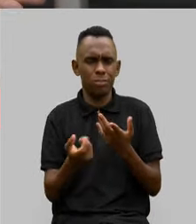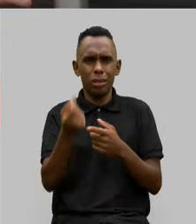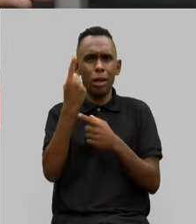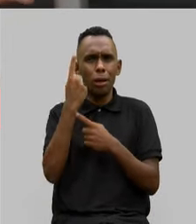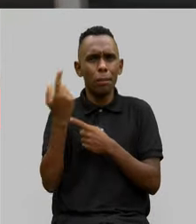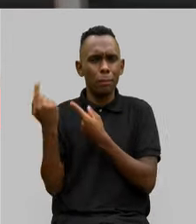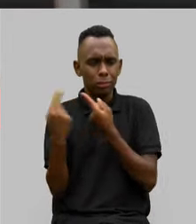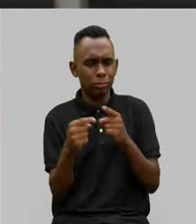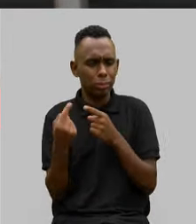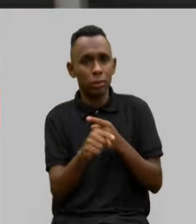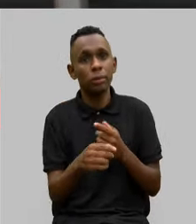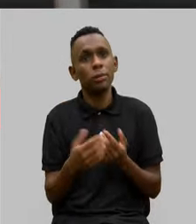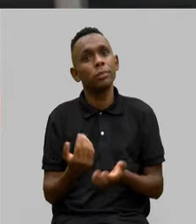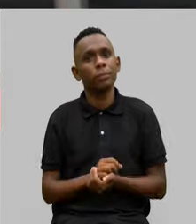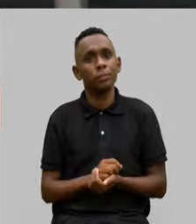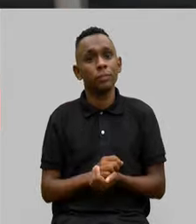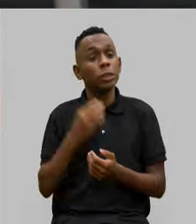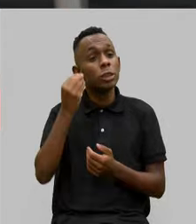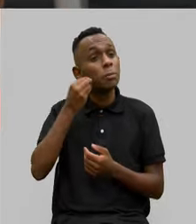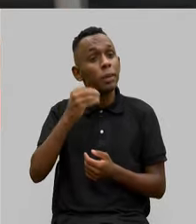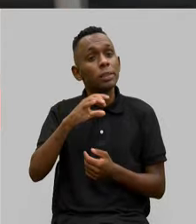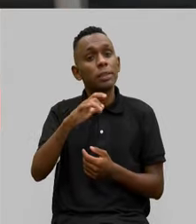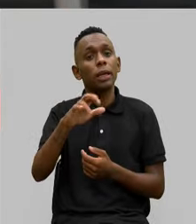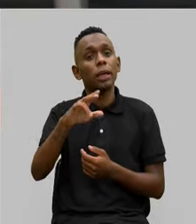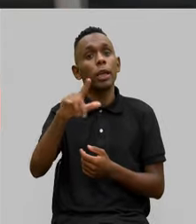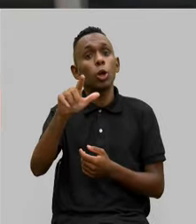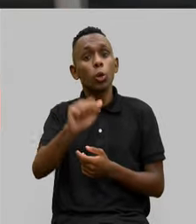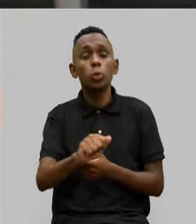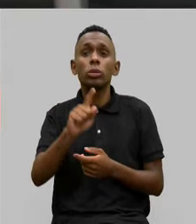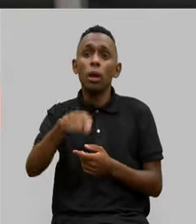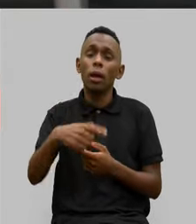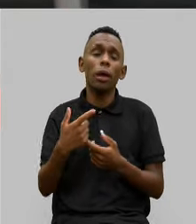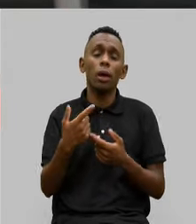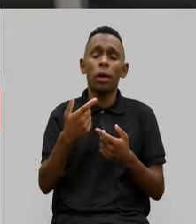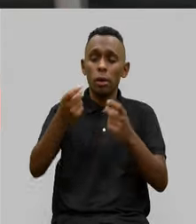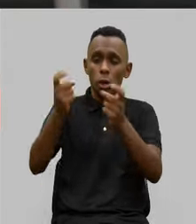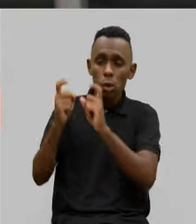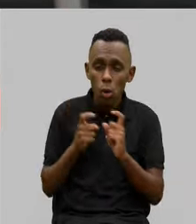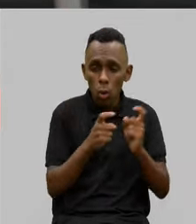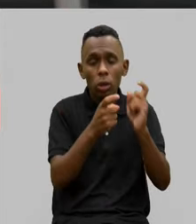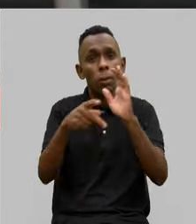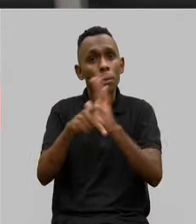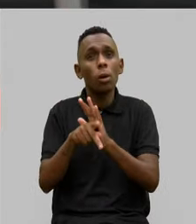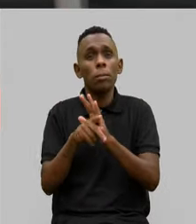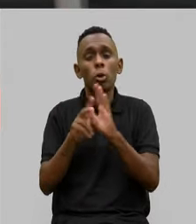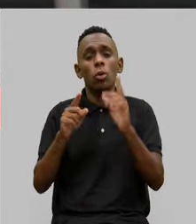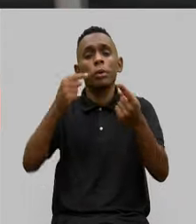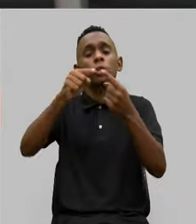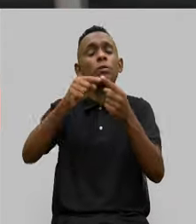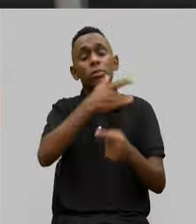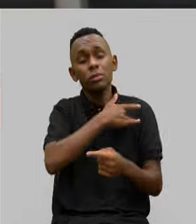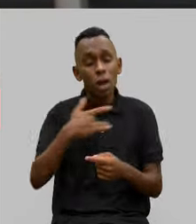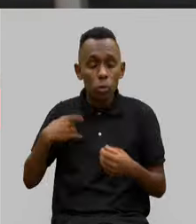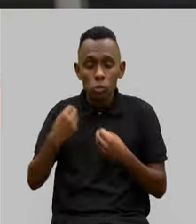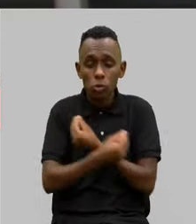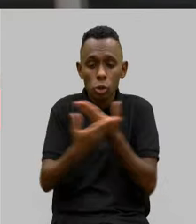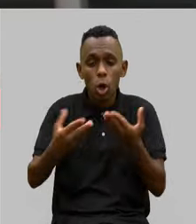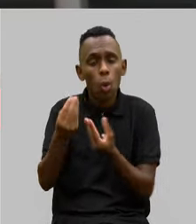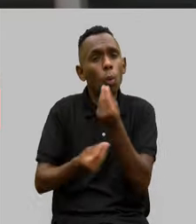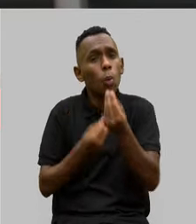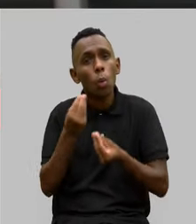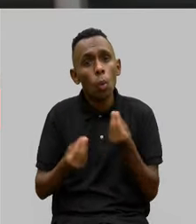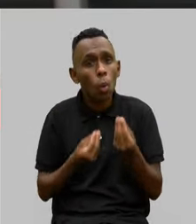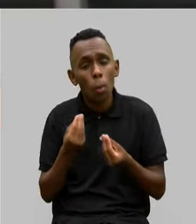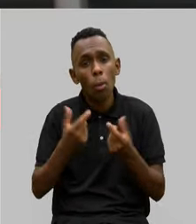da dona Cleusa São pessoas que se reúnem com um problema em comum para trazer saúde como que a gente pode considerar